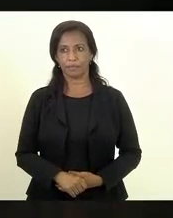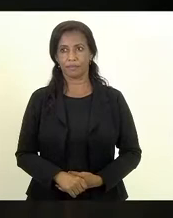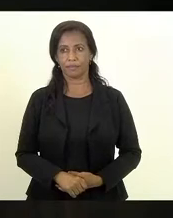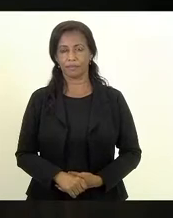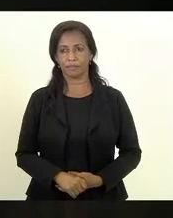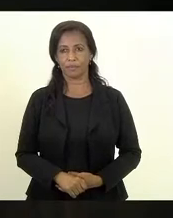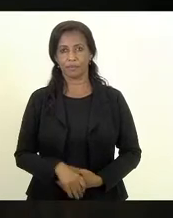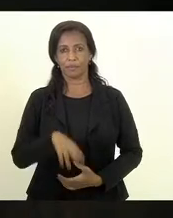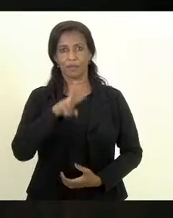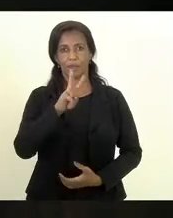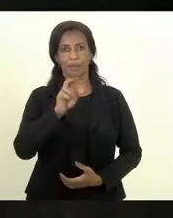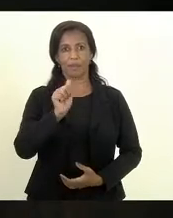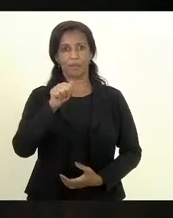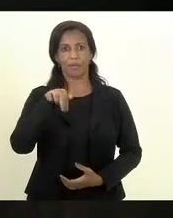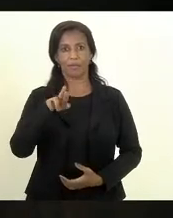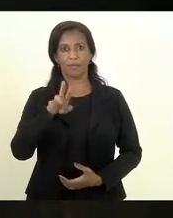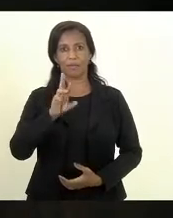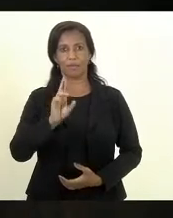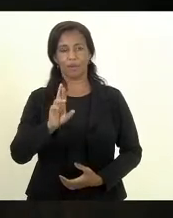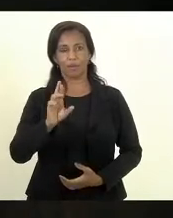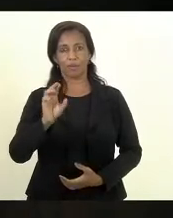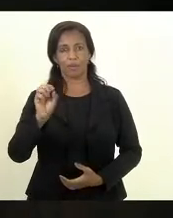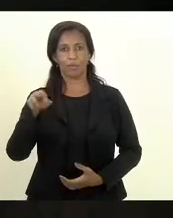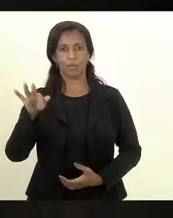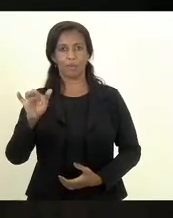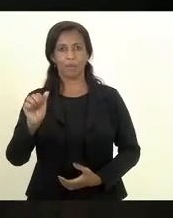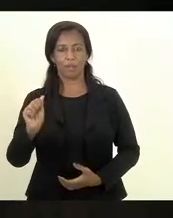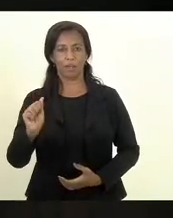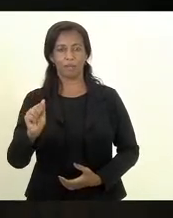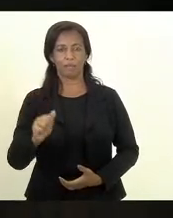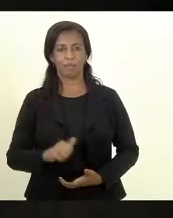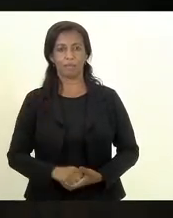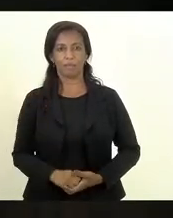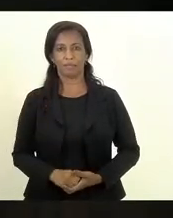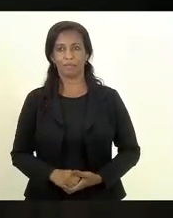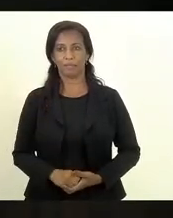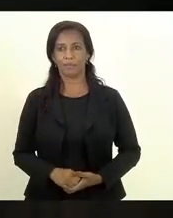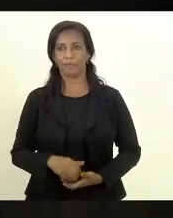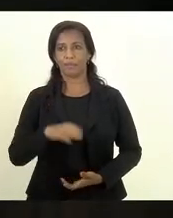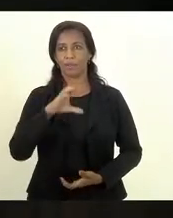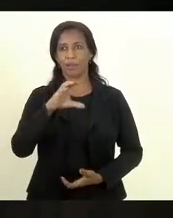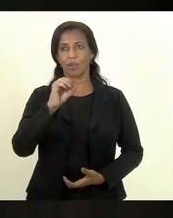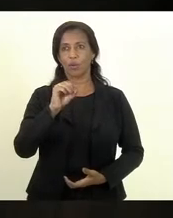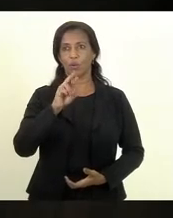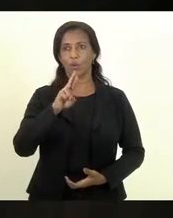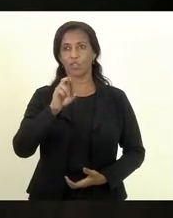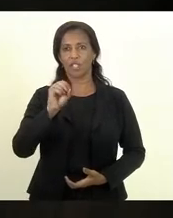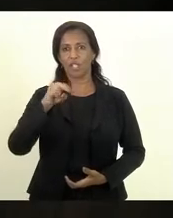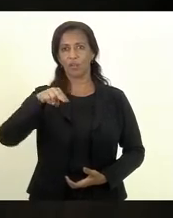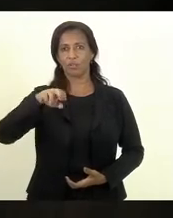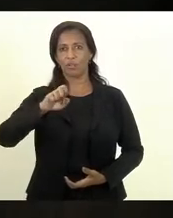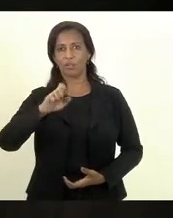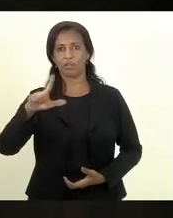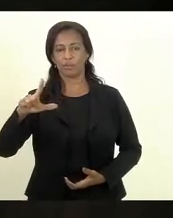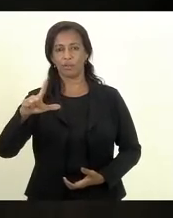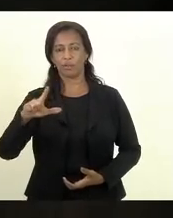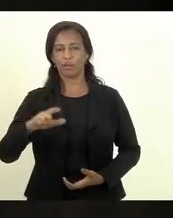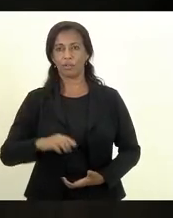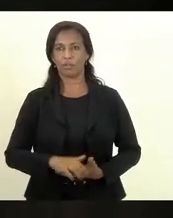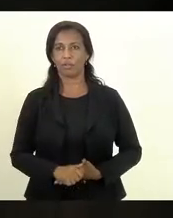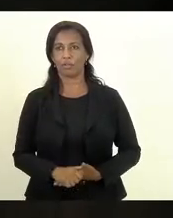Deputado Vandro Família. Deputado Coronel Salema. Deputado Coronel Salema. Deputado Chico